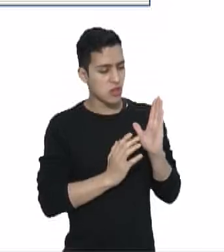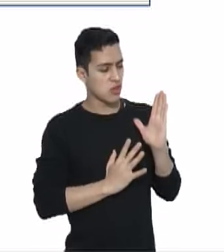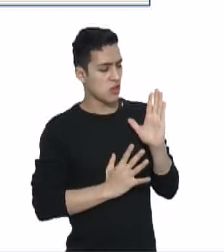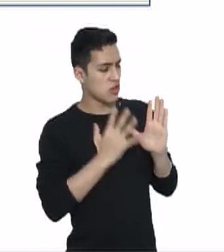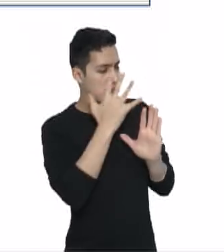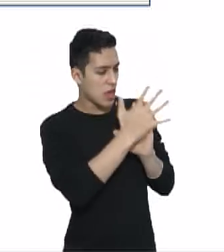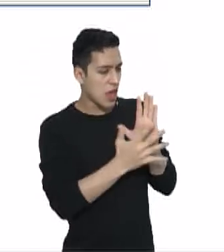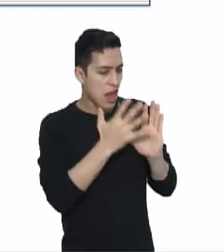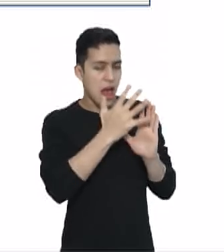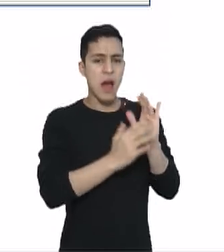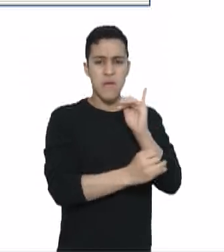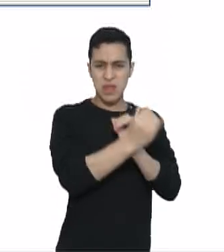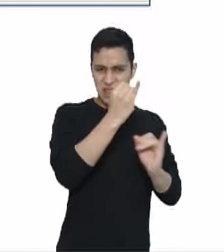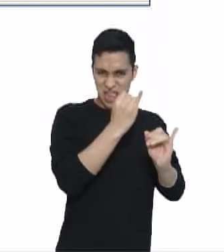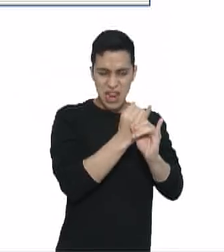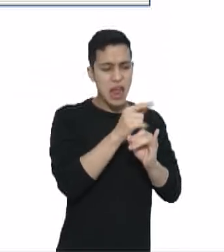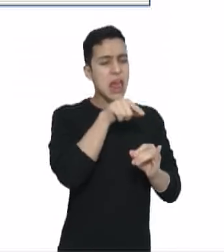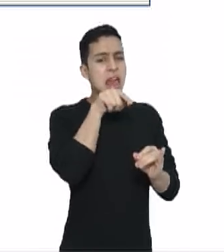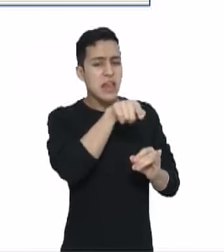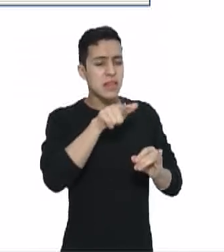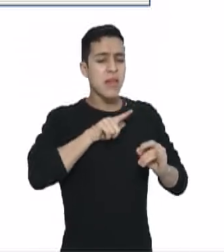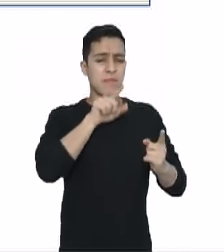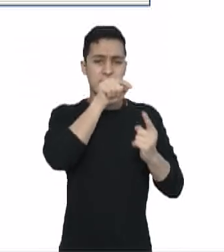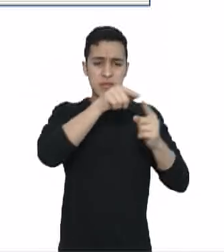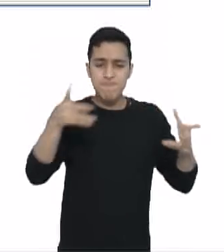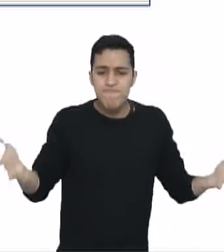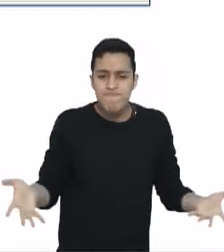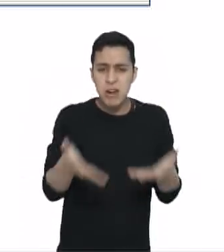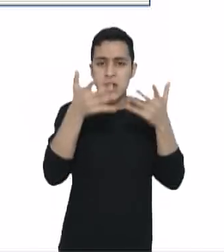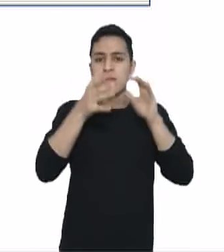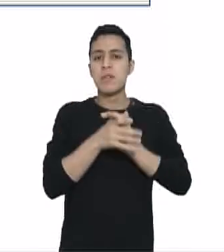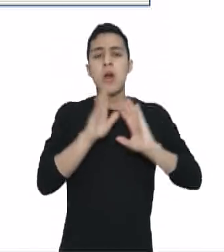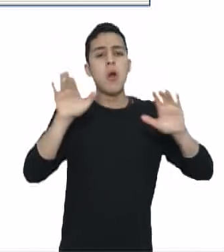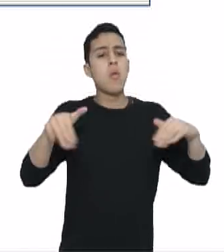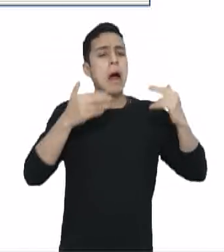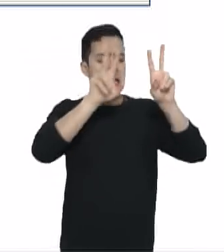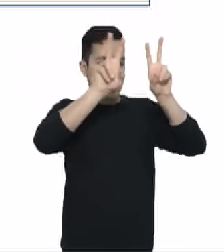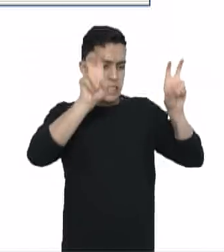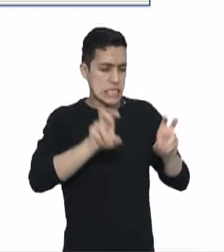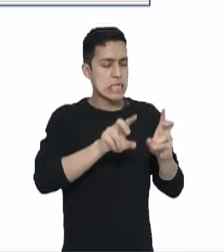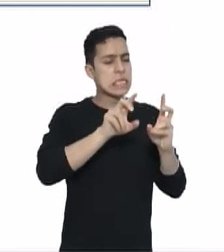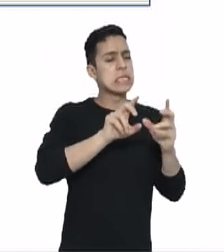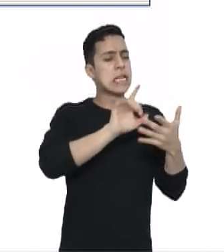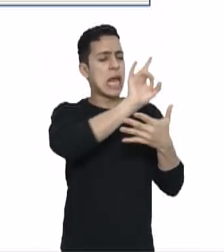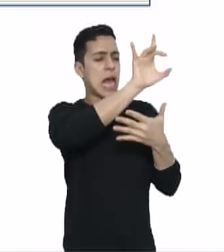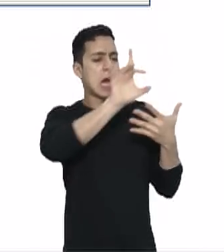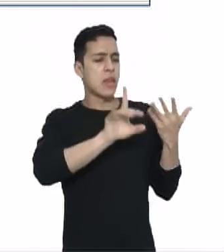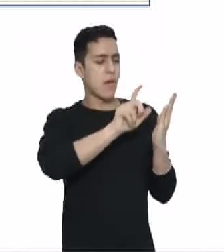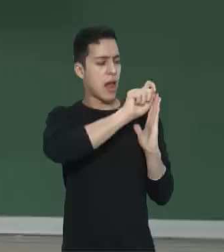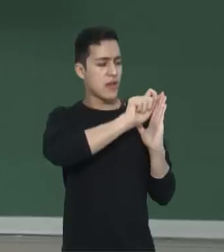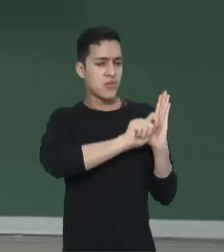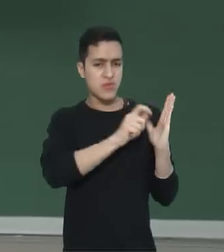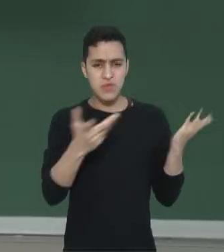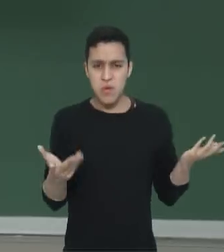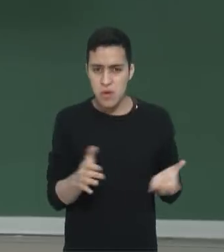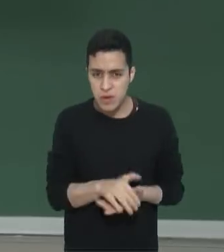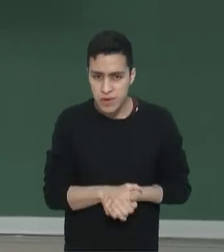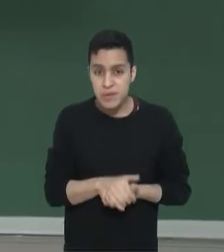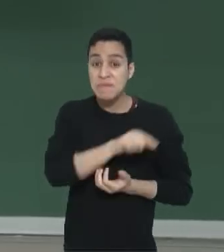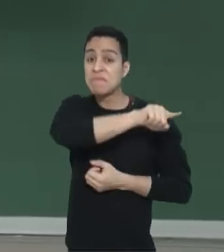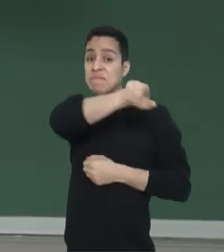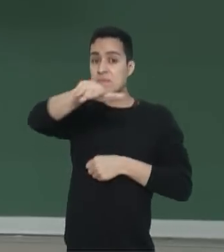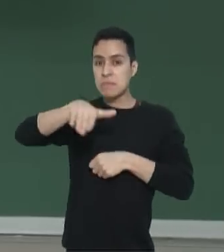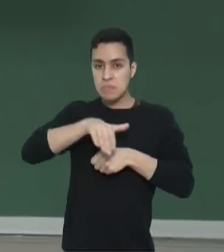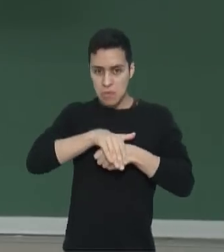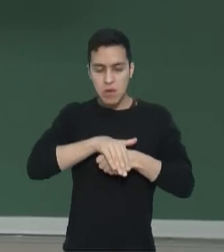no Brasil tem por objetivo a promoção. Qual é o tema de cada um desses artigos? Faça